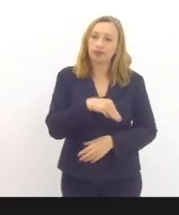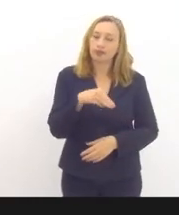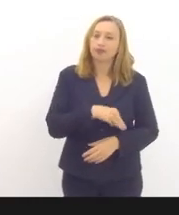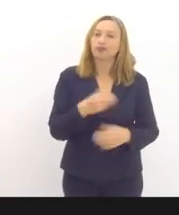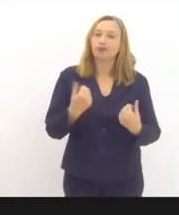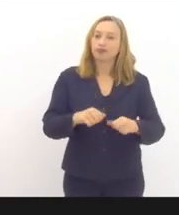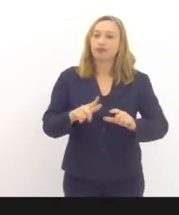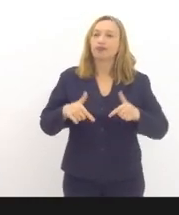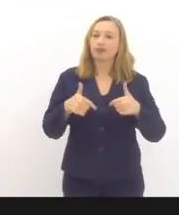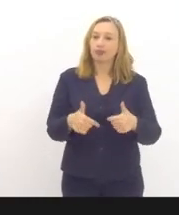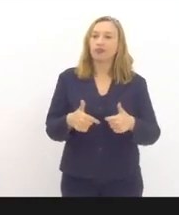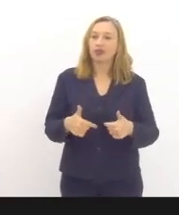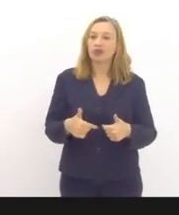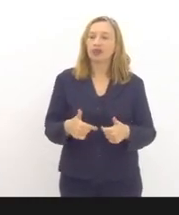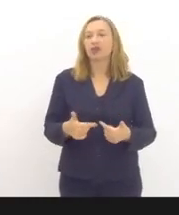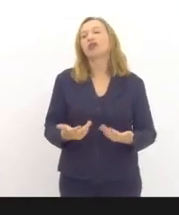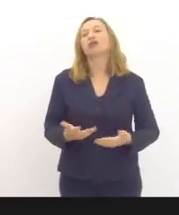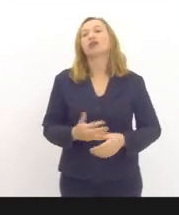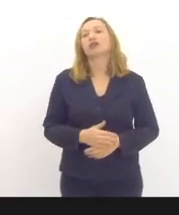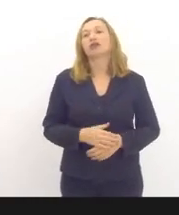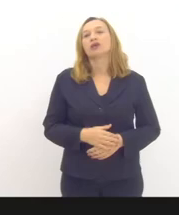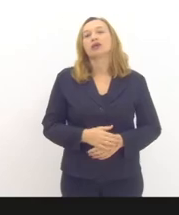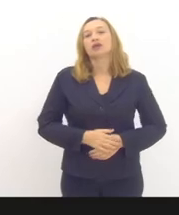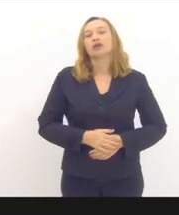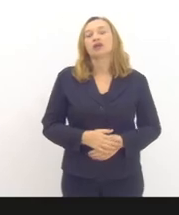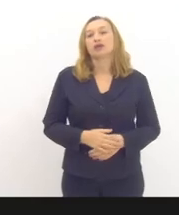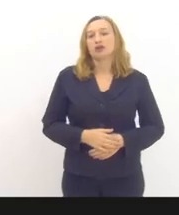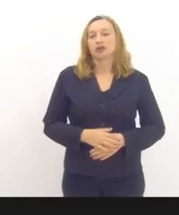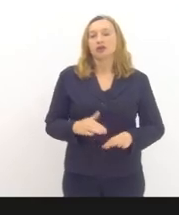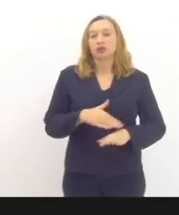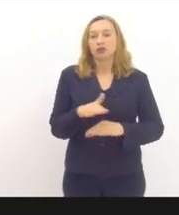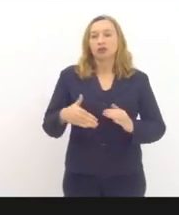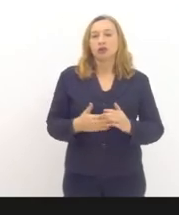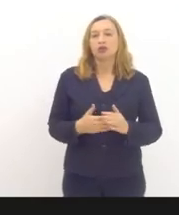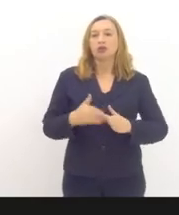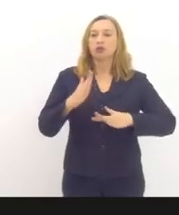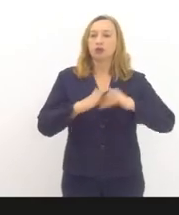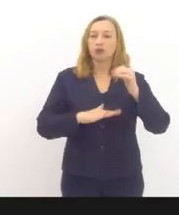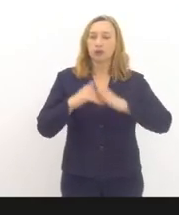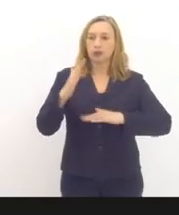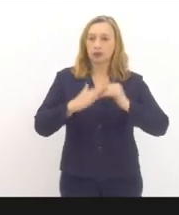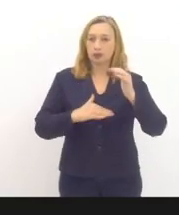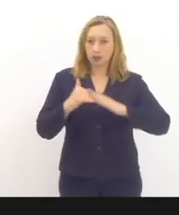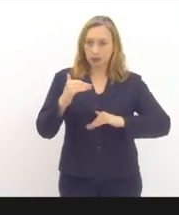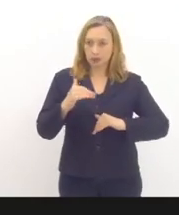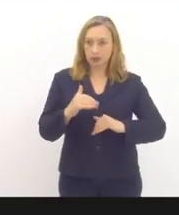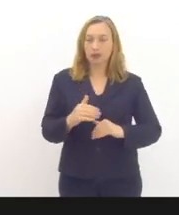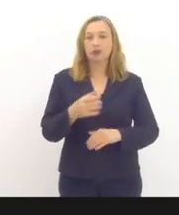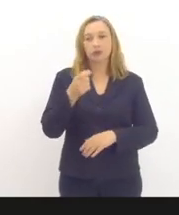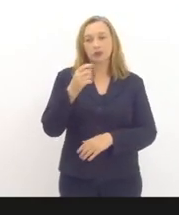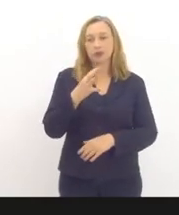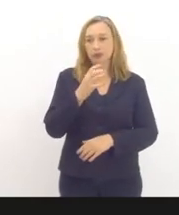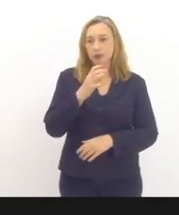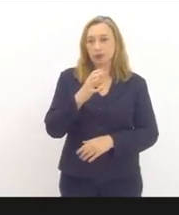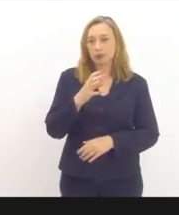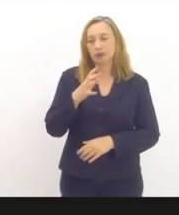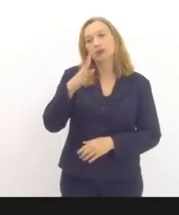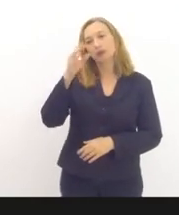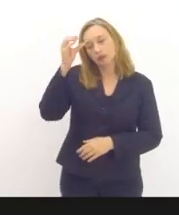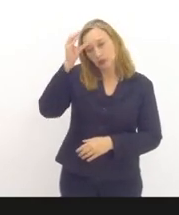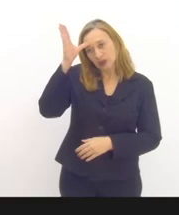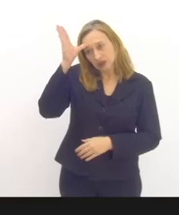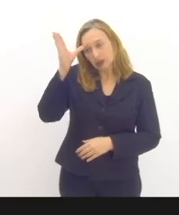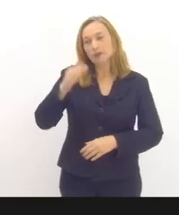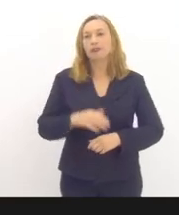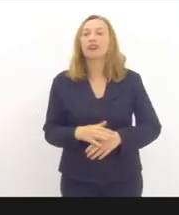mediante a todos os componentes curriculares e todos os grupos de profissionais aí de diversas áreas de conhecimento. Em